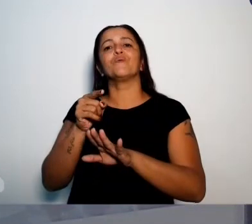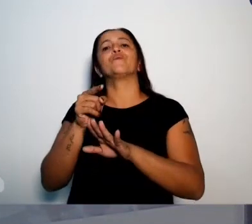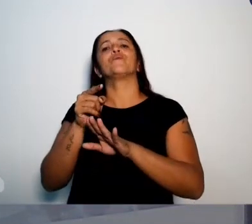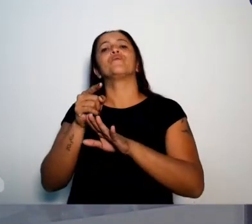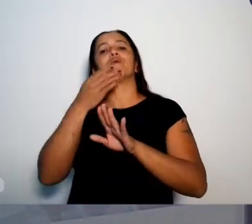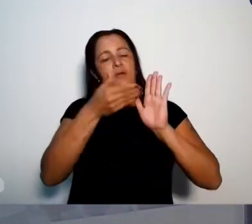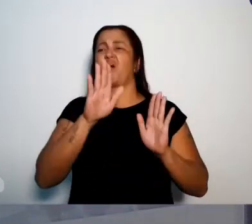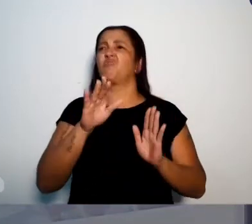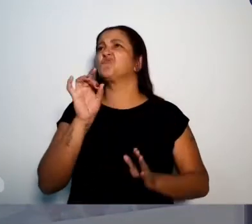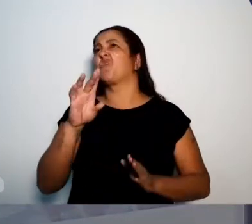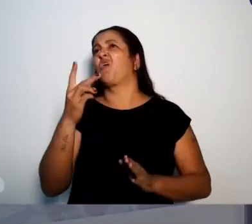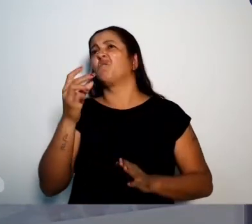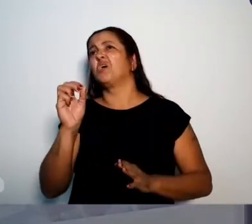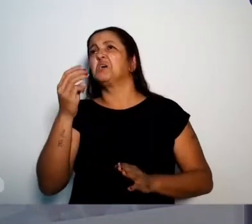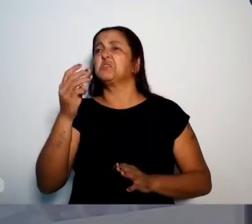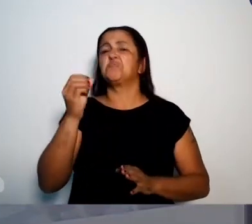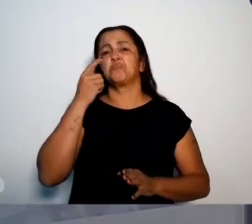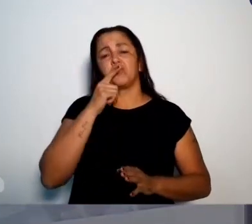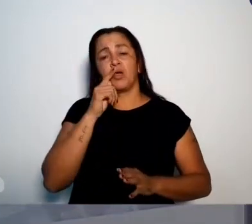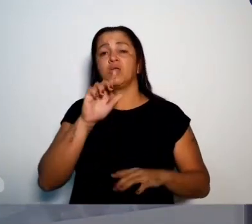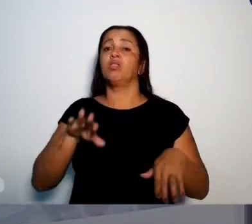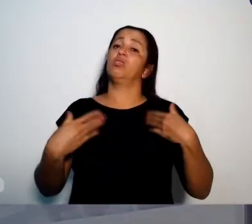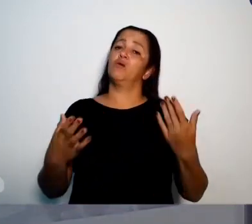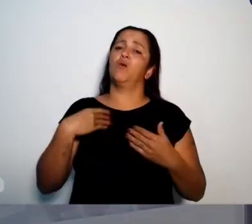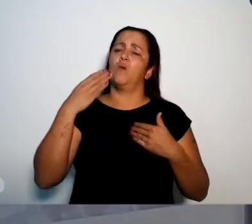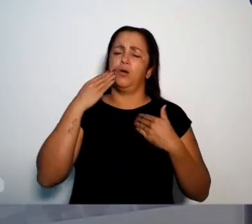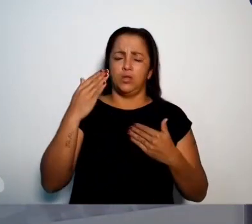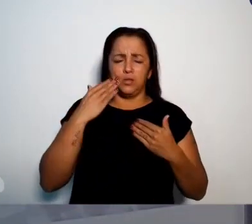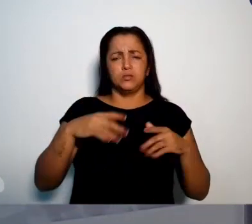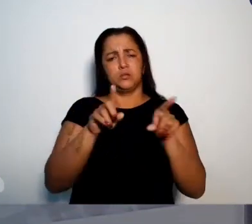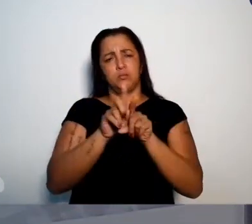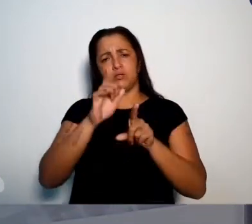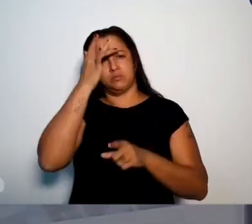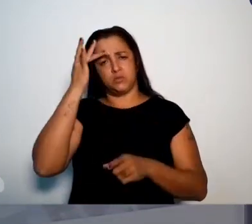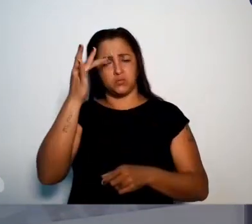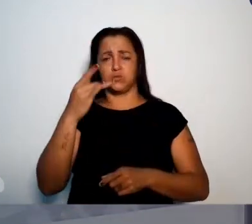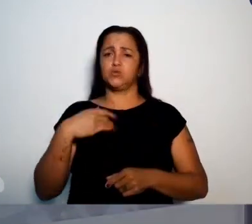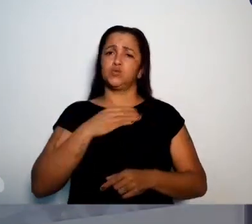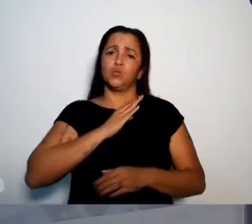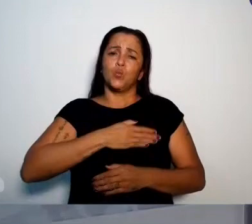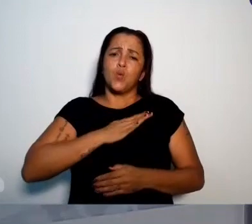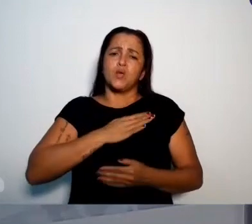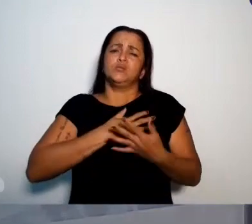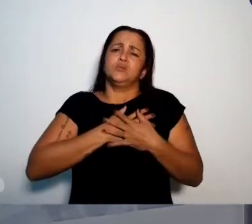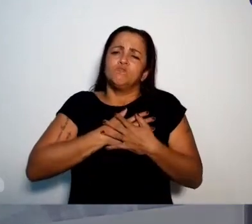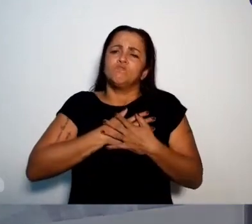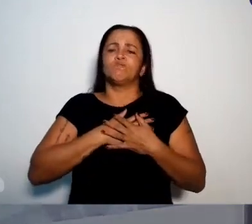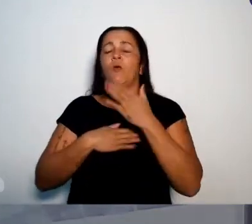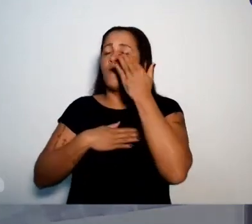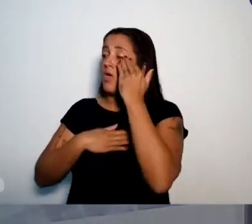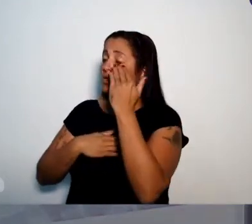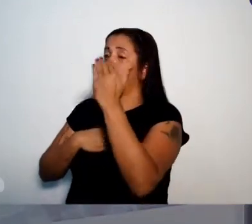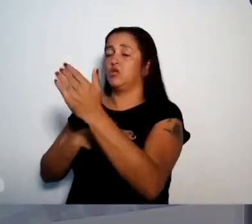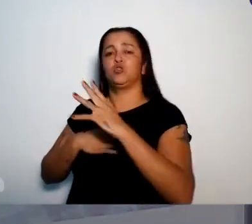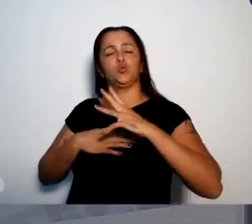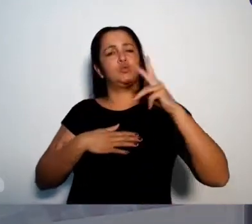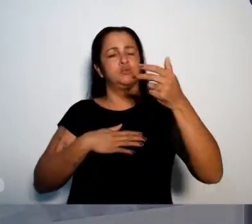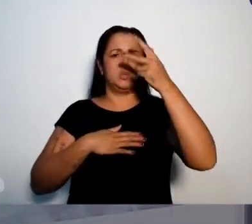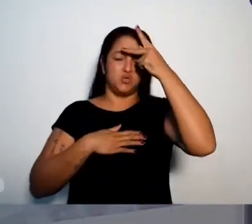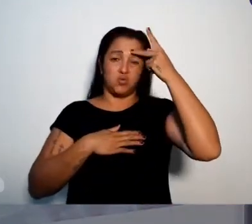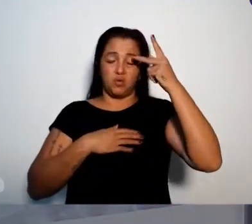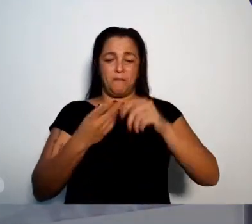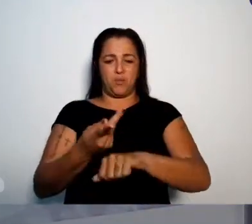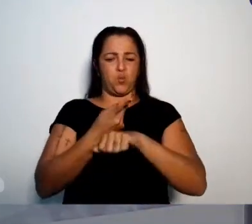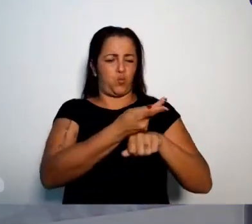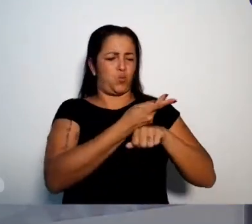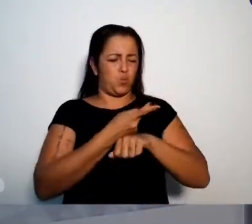as pessoas. E também agradeço aí de coração aí as pessoas que terem me procurado nessa